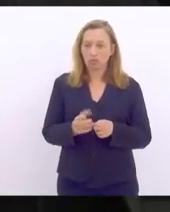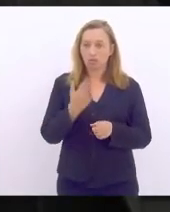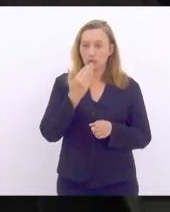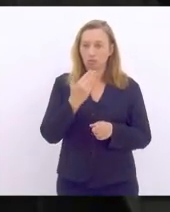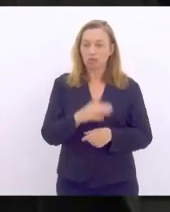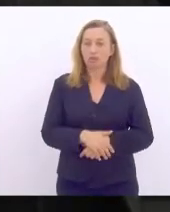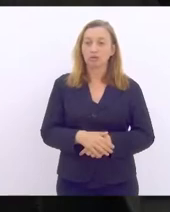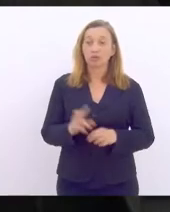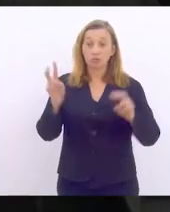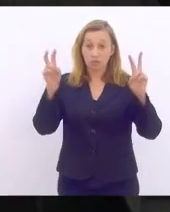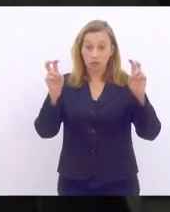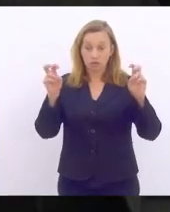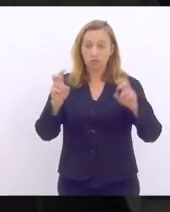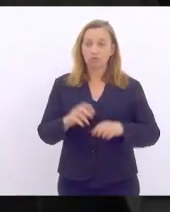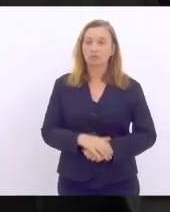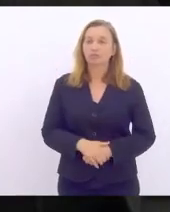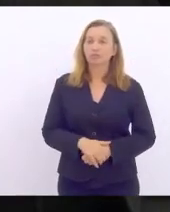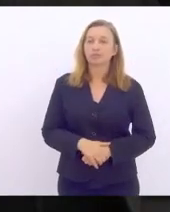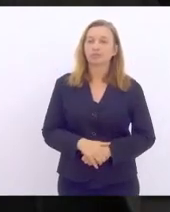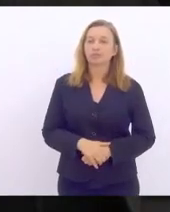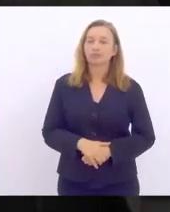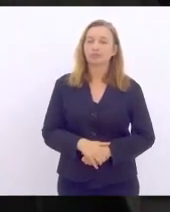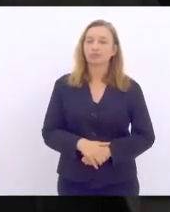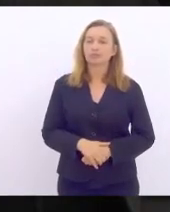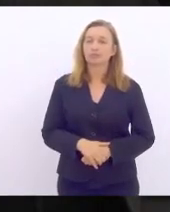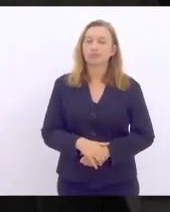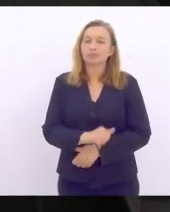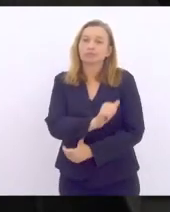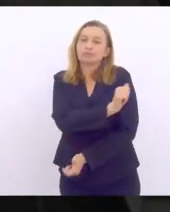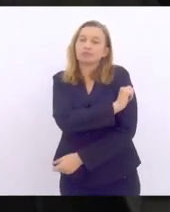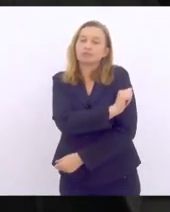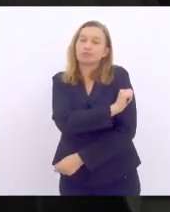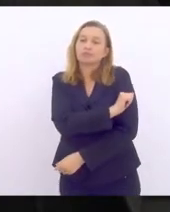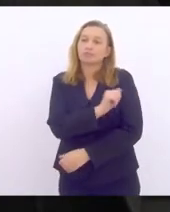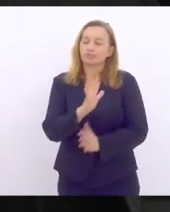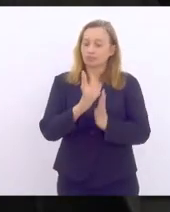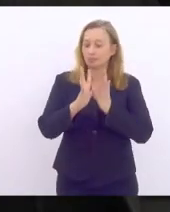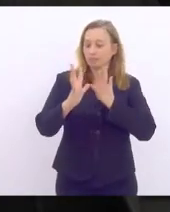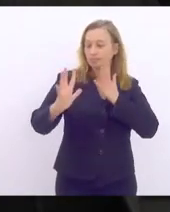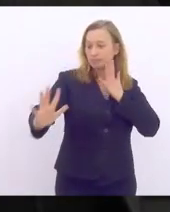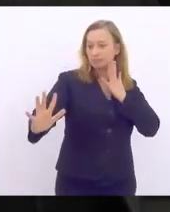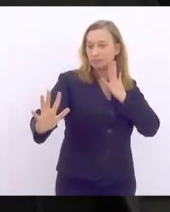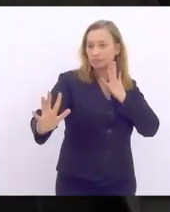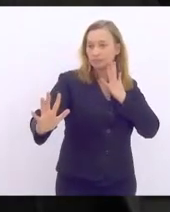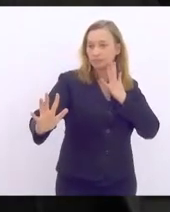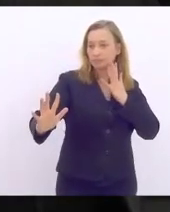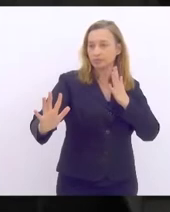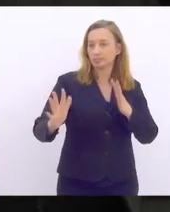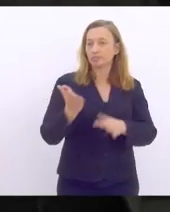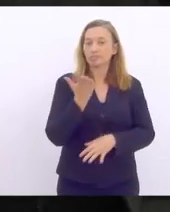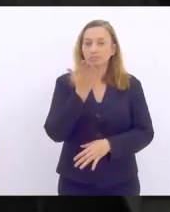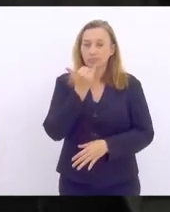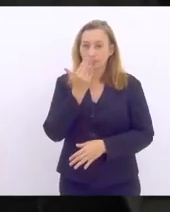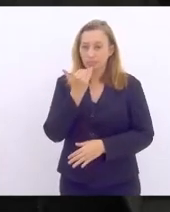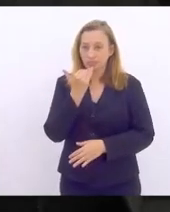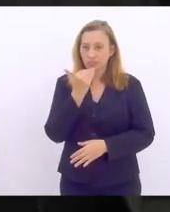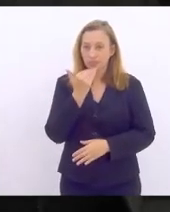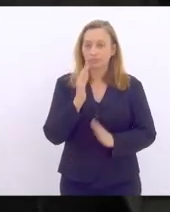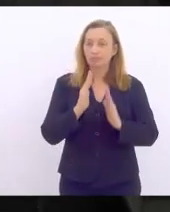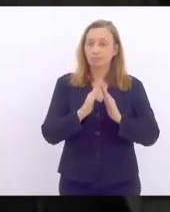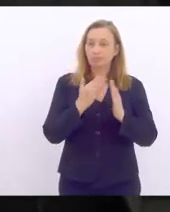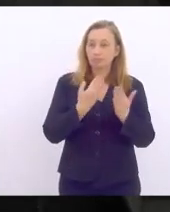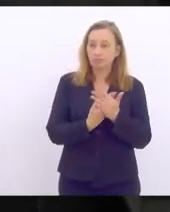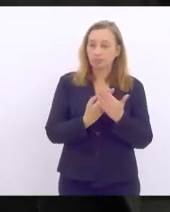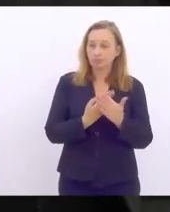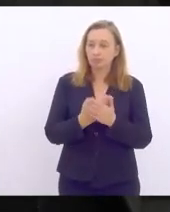diz a matéria que os alunos fazem a fila para refeição na escola